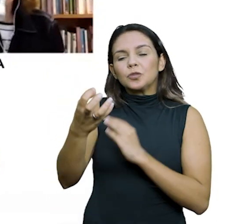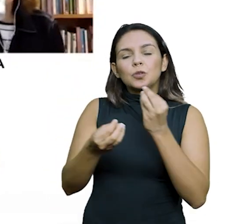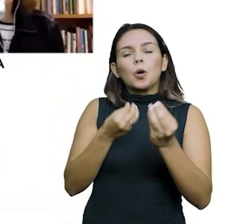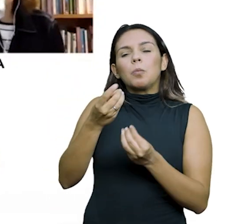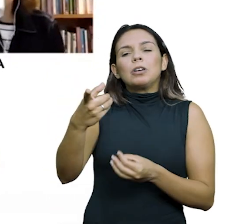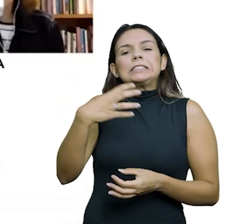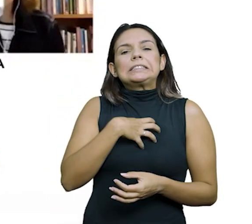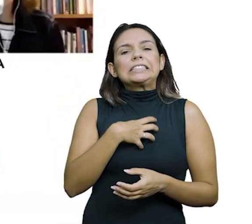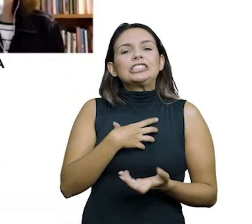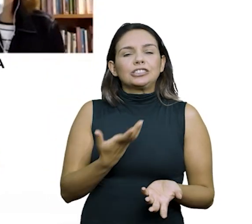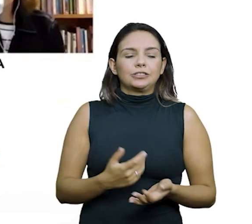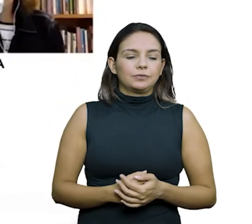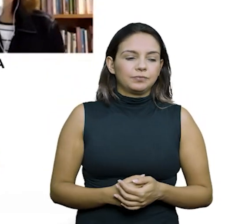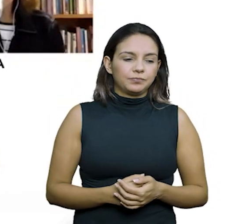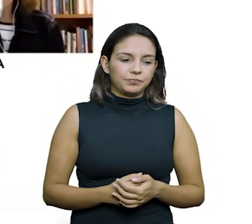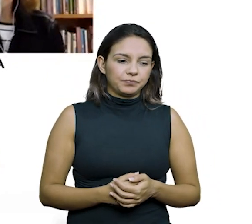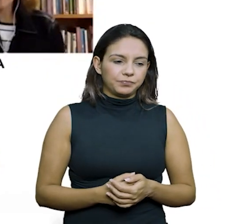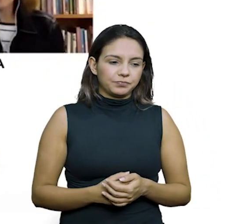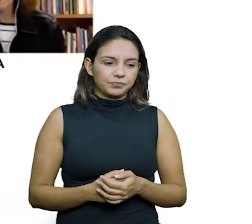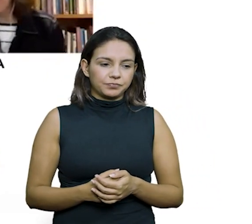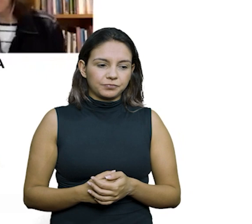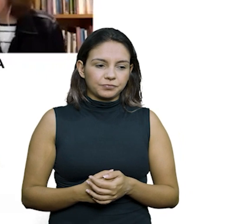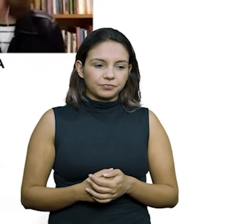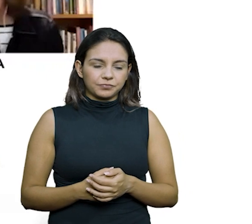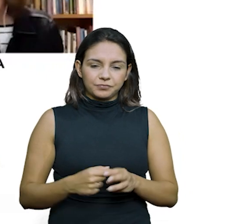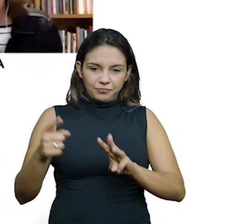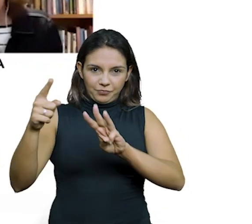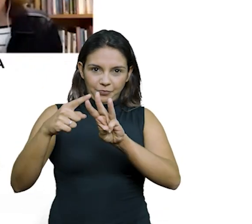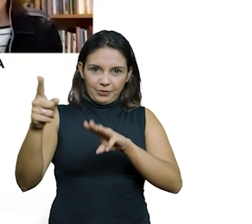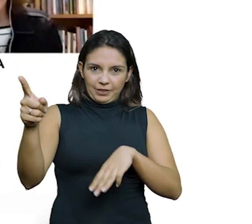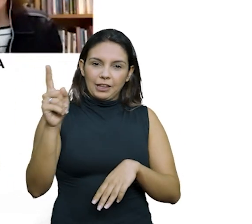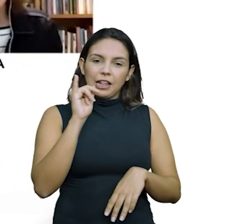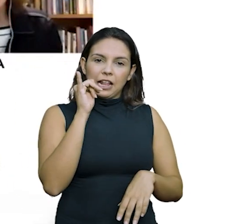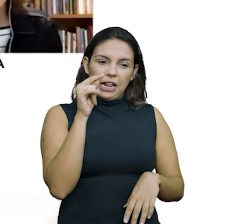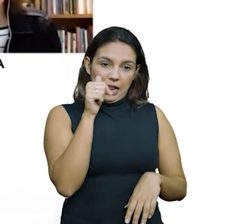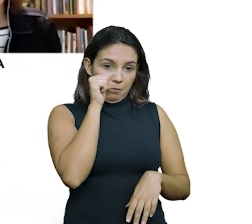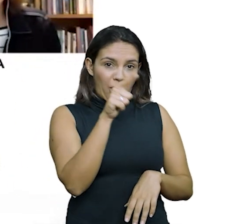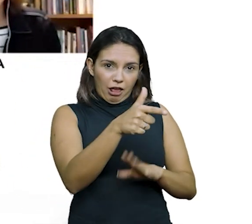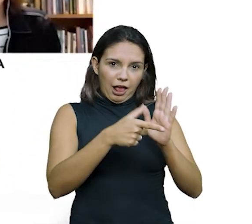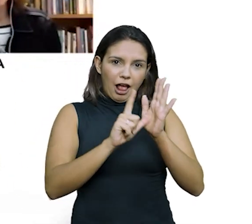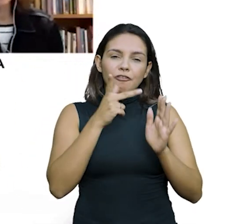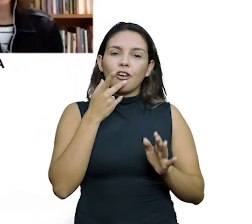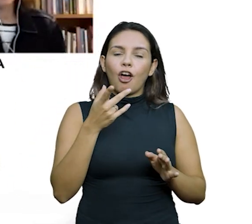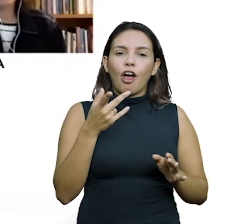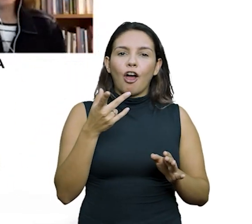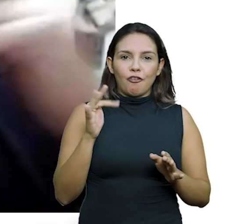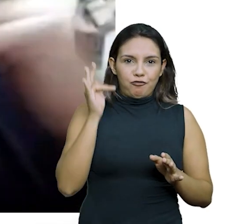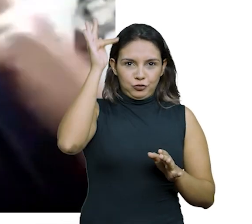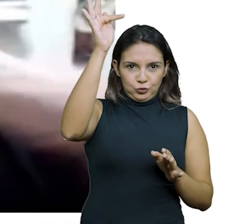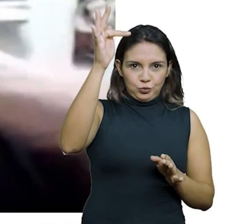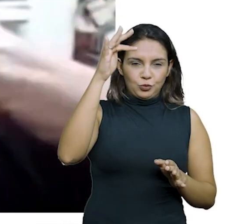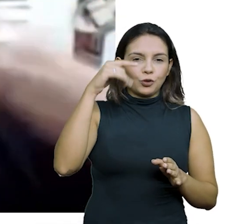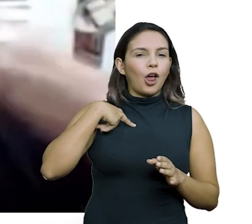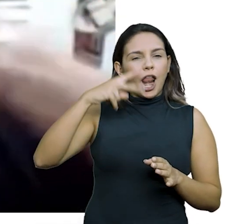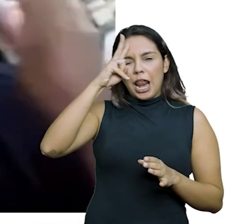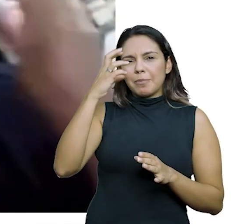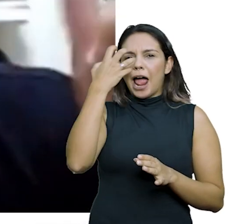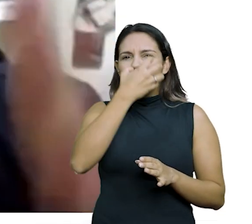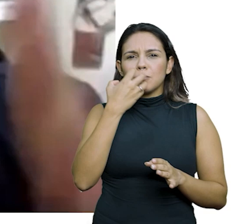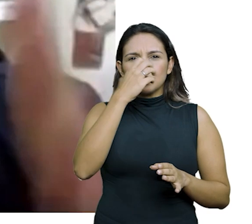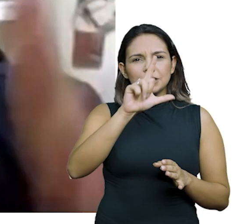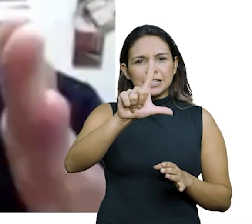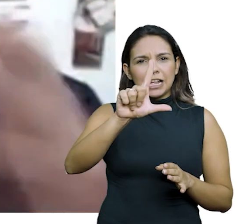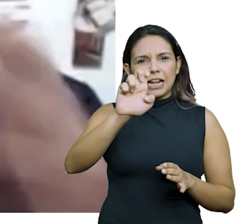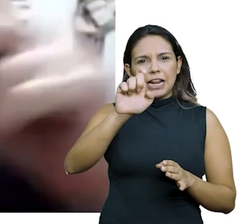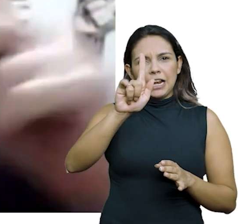meu querido? A Leila falou do futuro, me veio na hora aquela frase da Legião Urbana. O futuro não